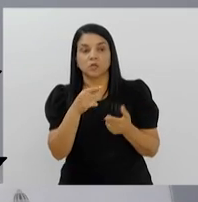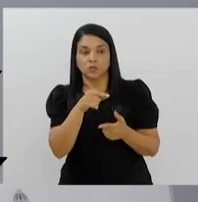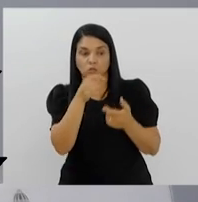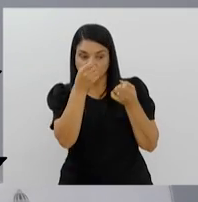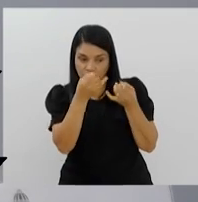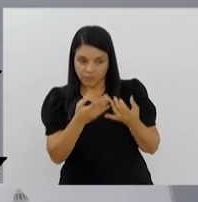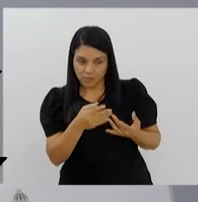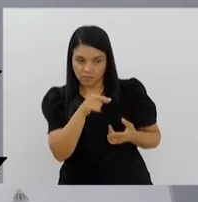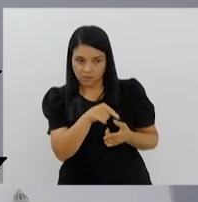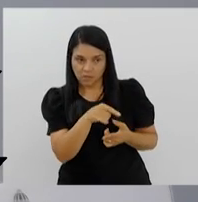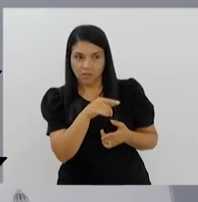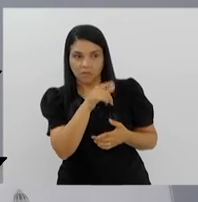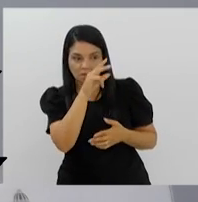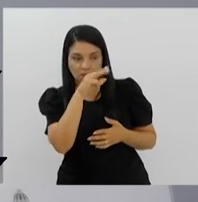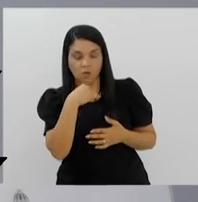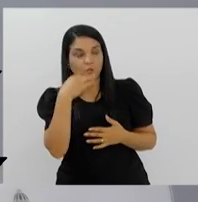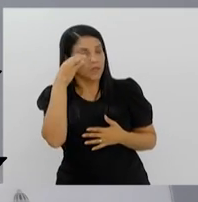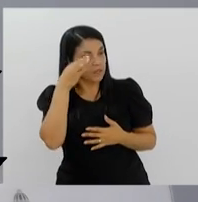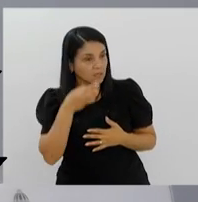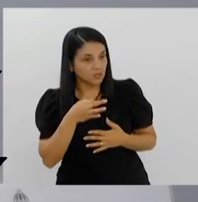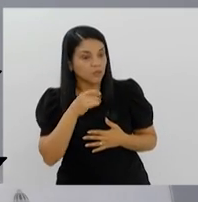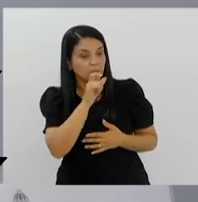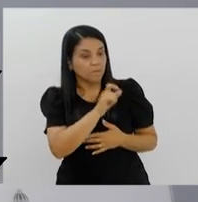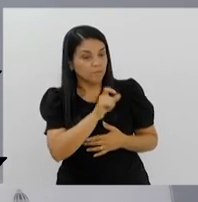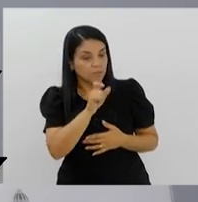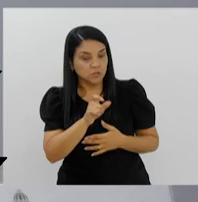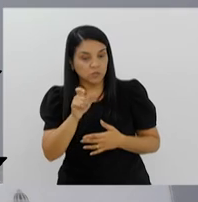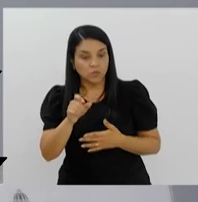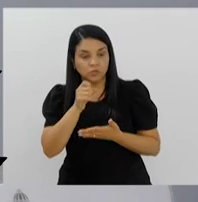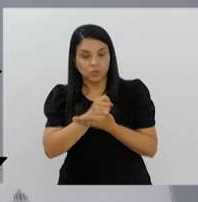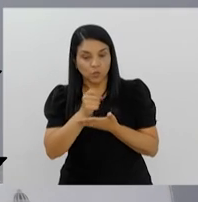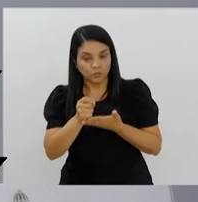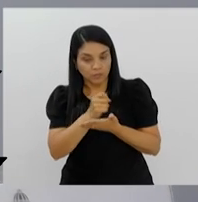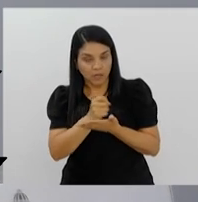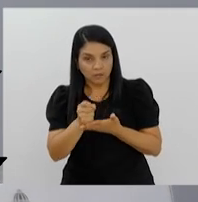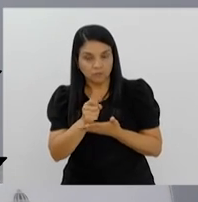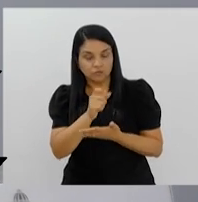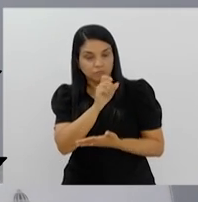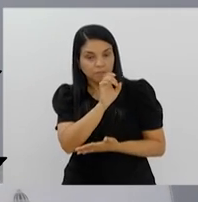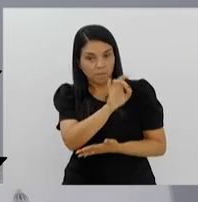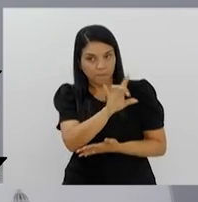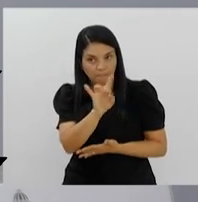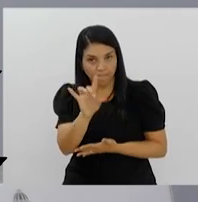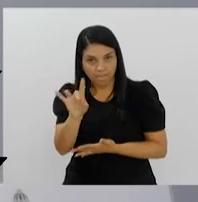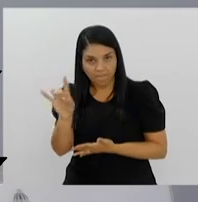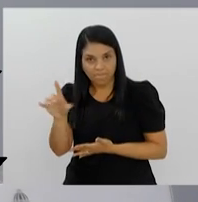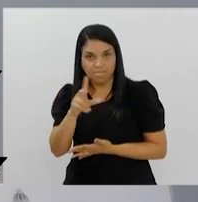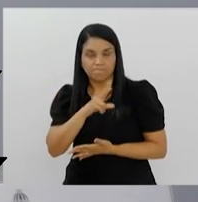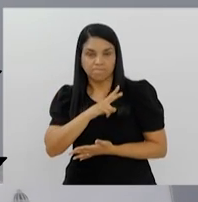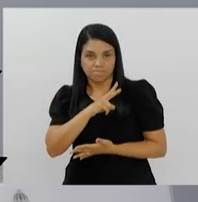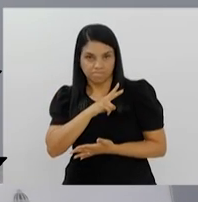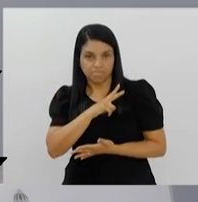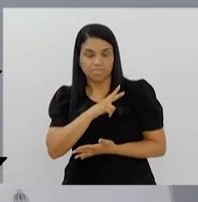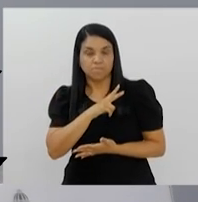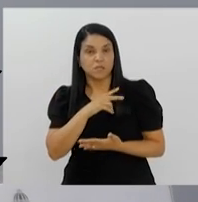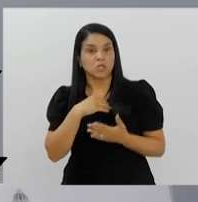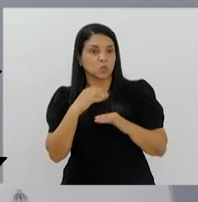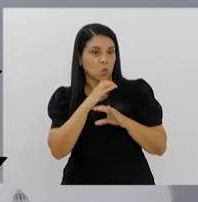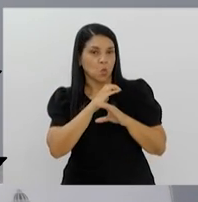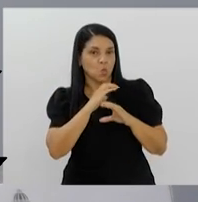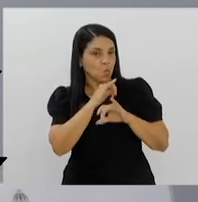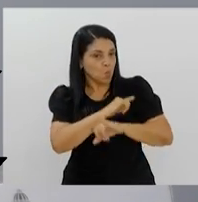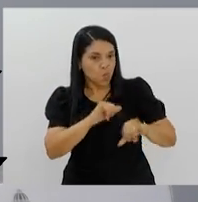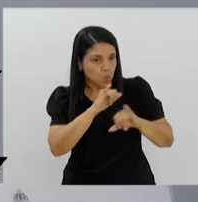excelência se trata de pessoas eh beneficiários de contratos individuais né não foram comunicados e que os tiveram seus